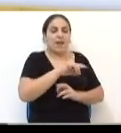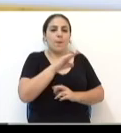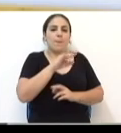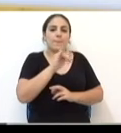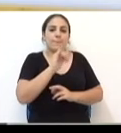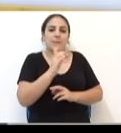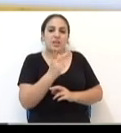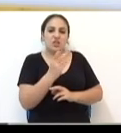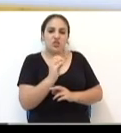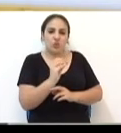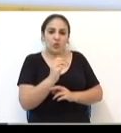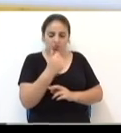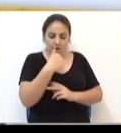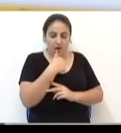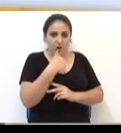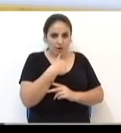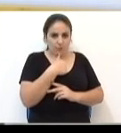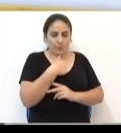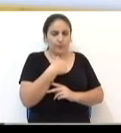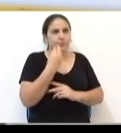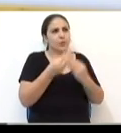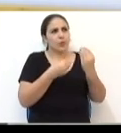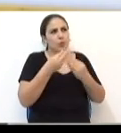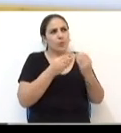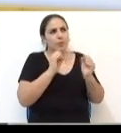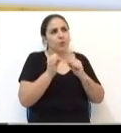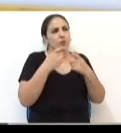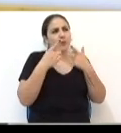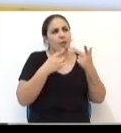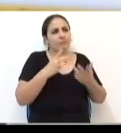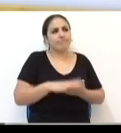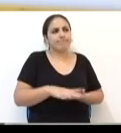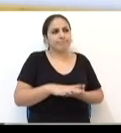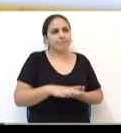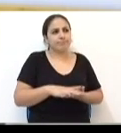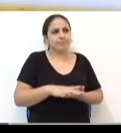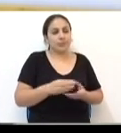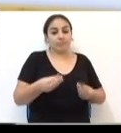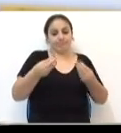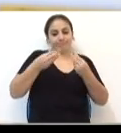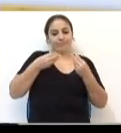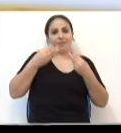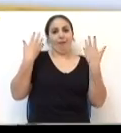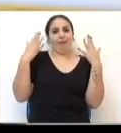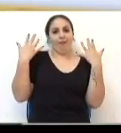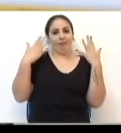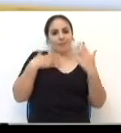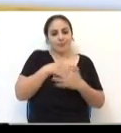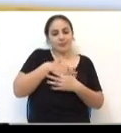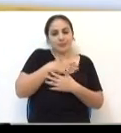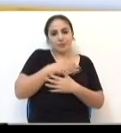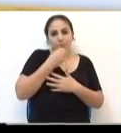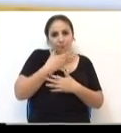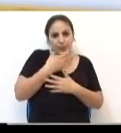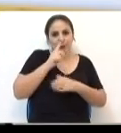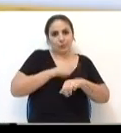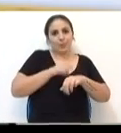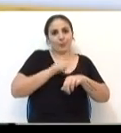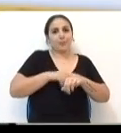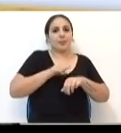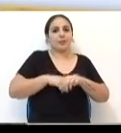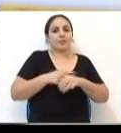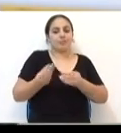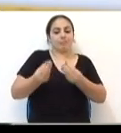eu fui, como que eu posso te dizer, parabenizado, né? Eu me sinto parabenizado